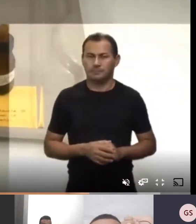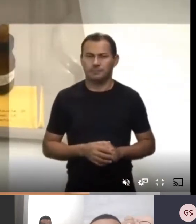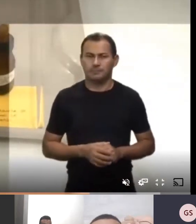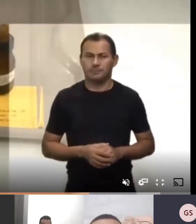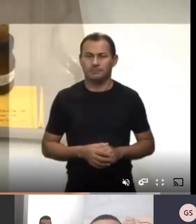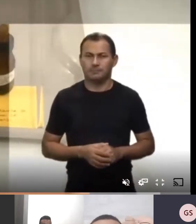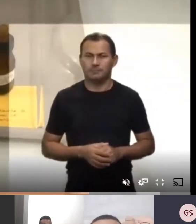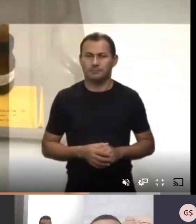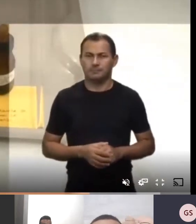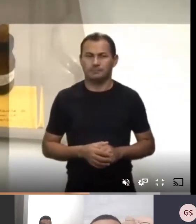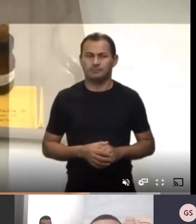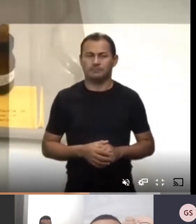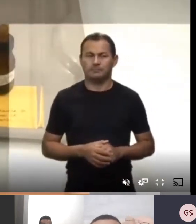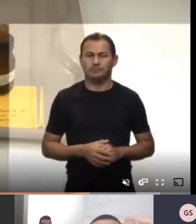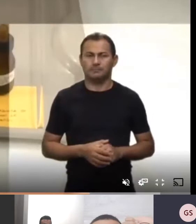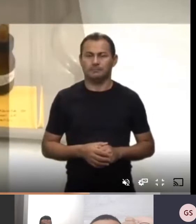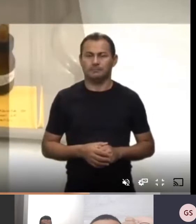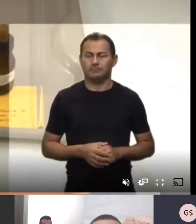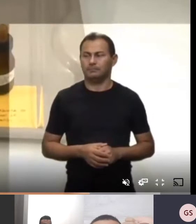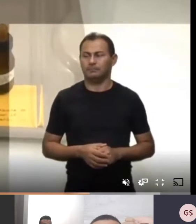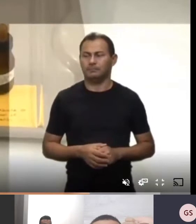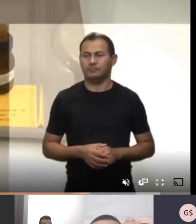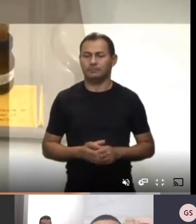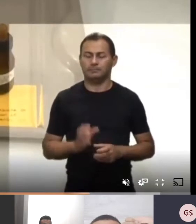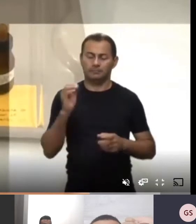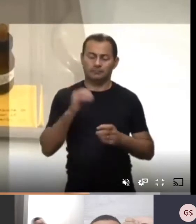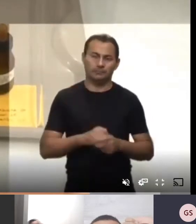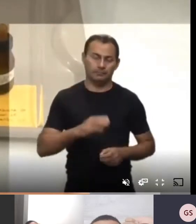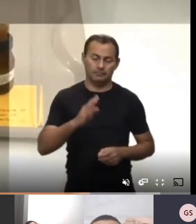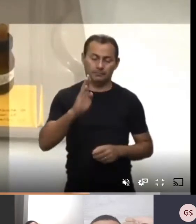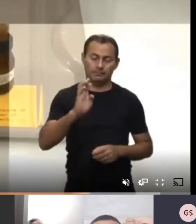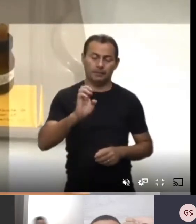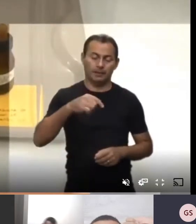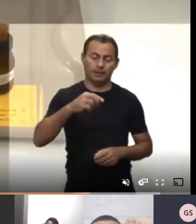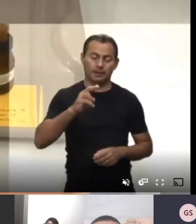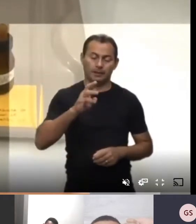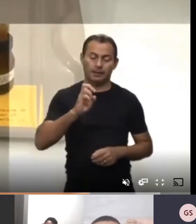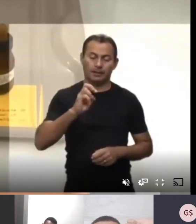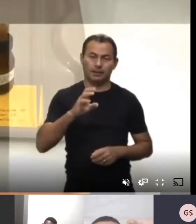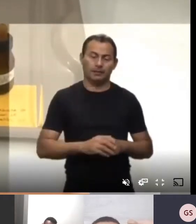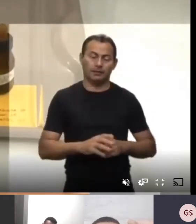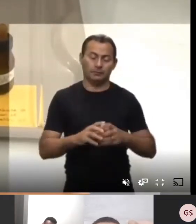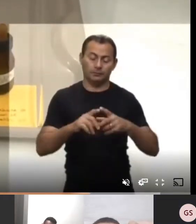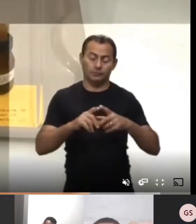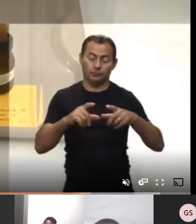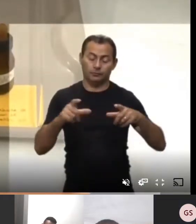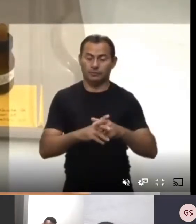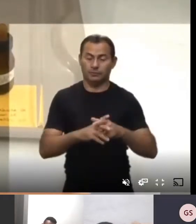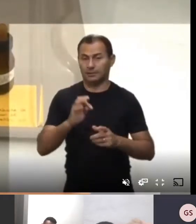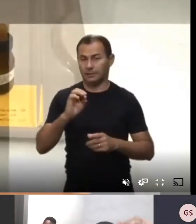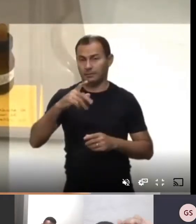de equivalência é o mesmo dos anteriores. Então, eu pego 10 ml